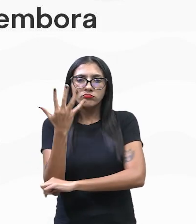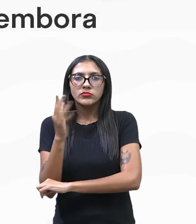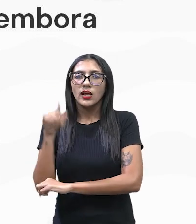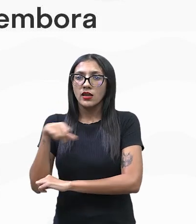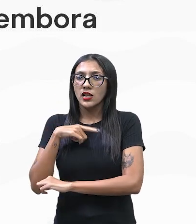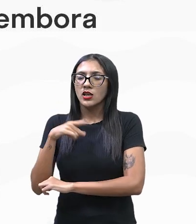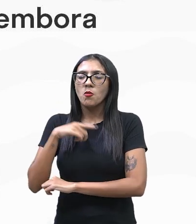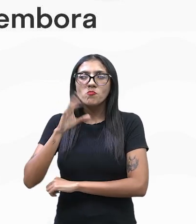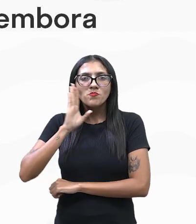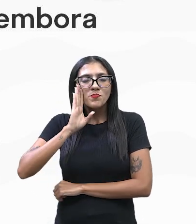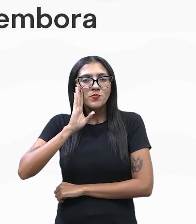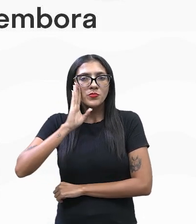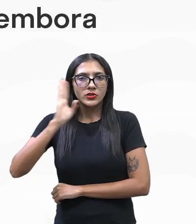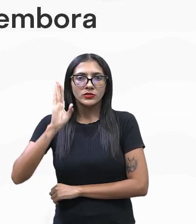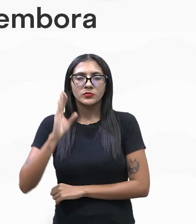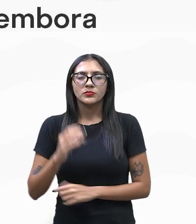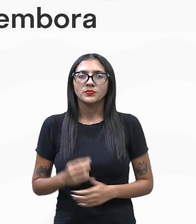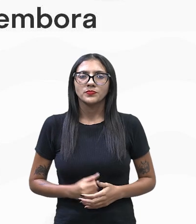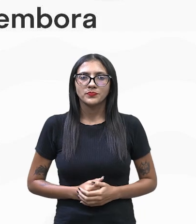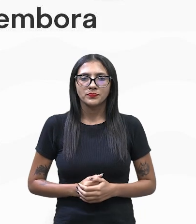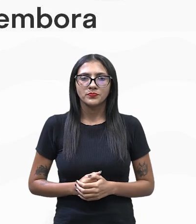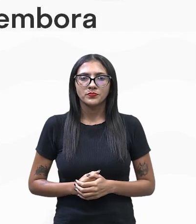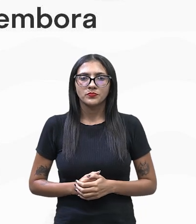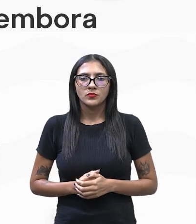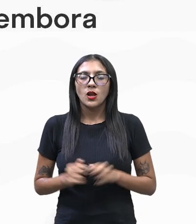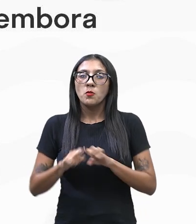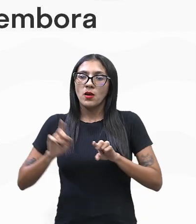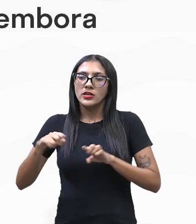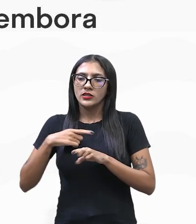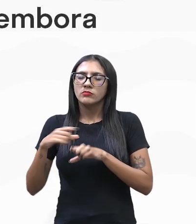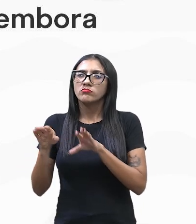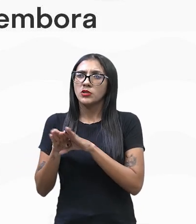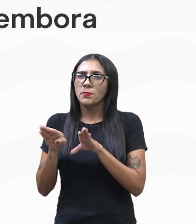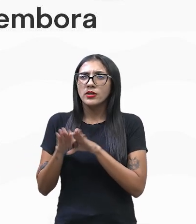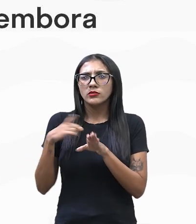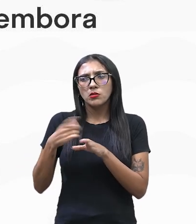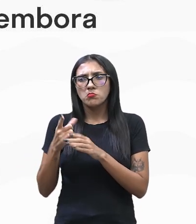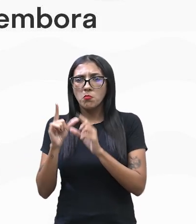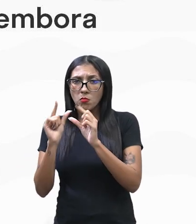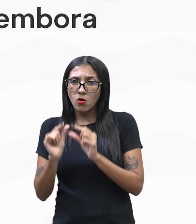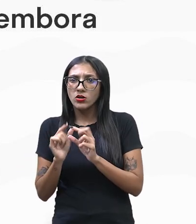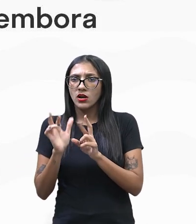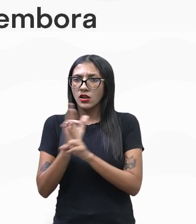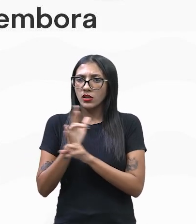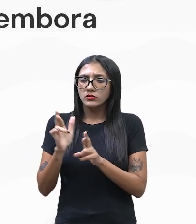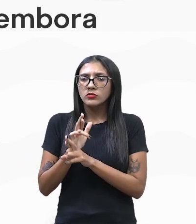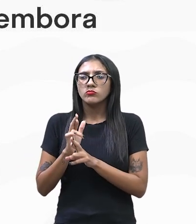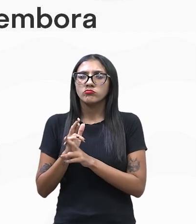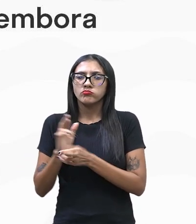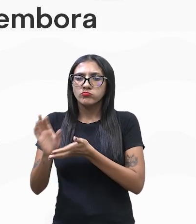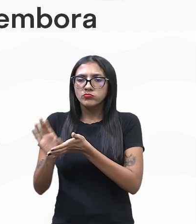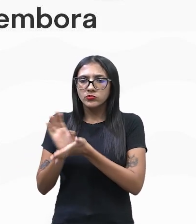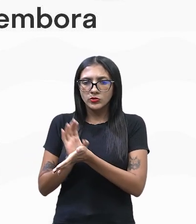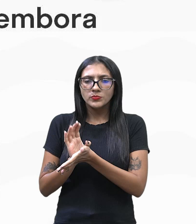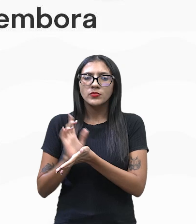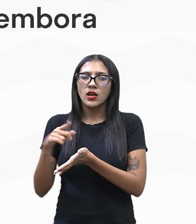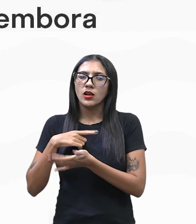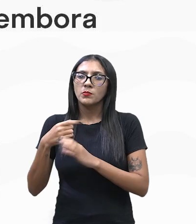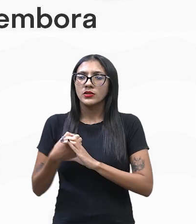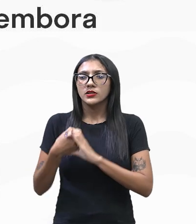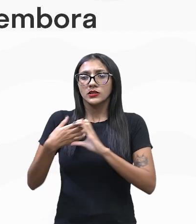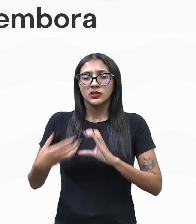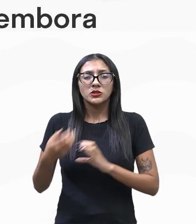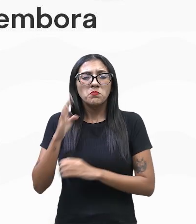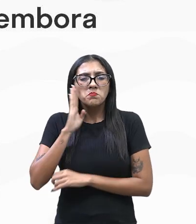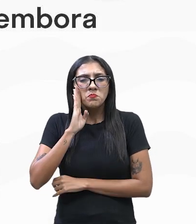prioridade, embora ainda busque a lucratividade. A mensuração de impacto é uma característica-chave do